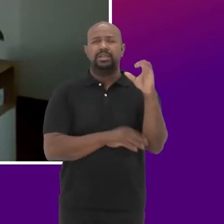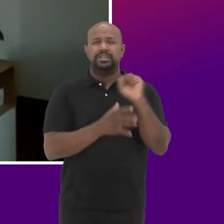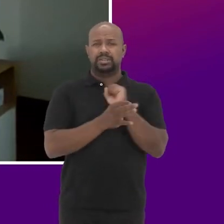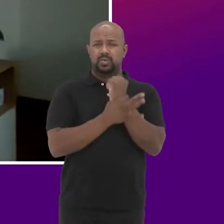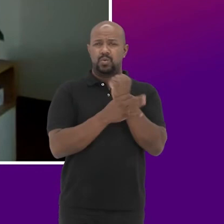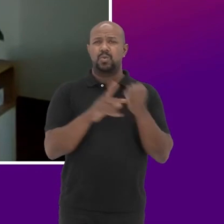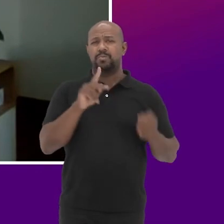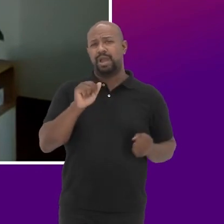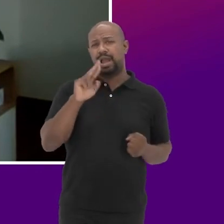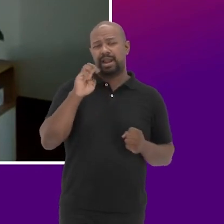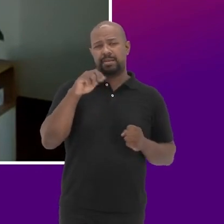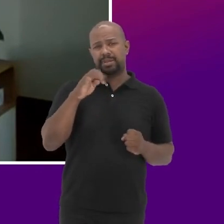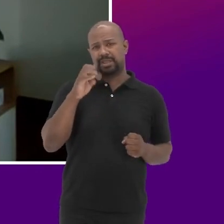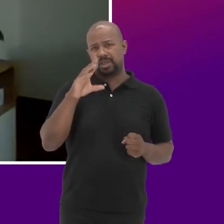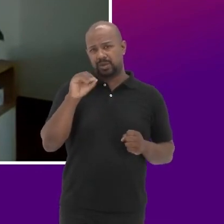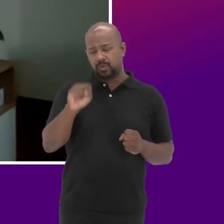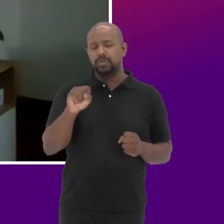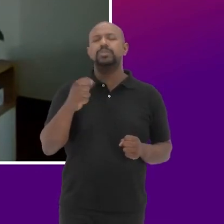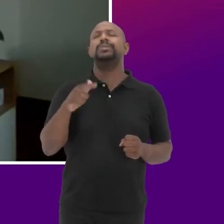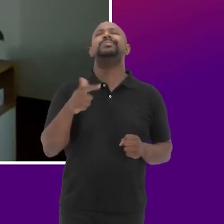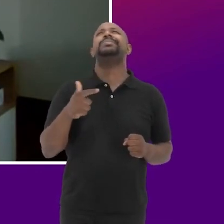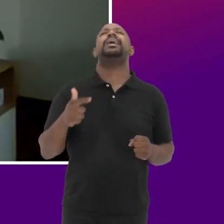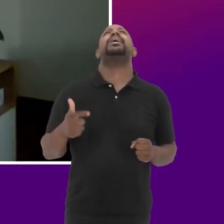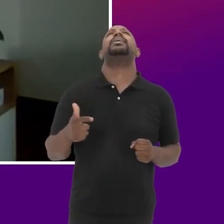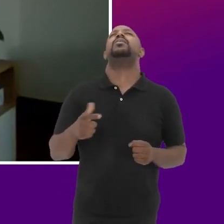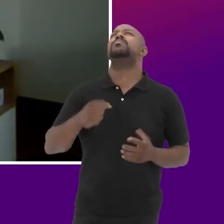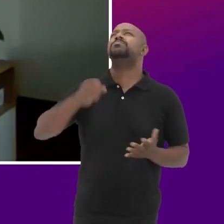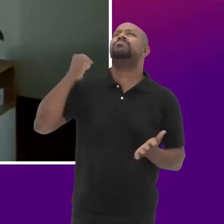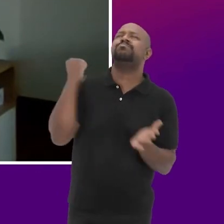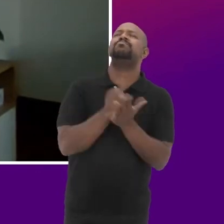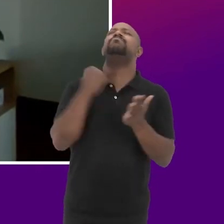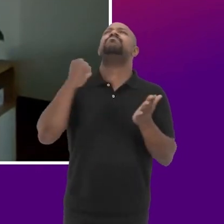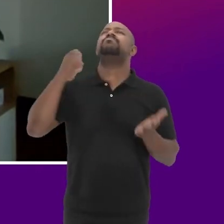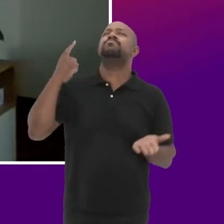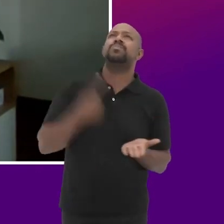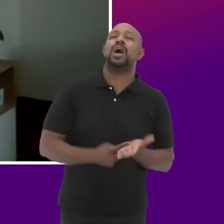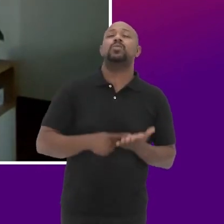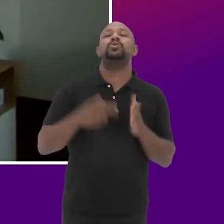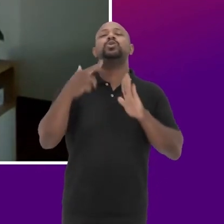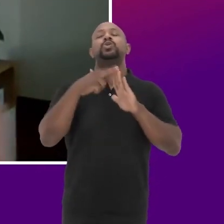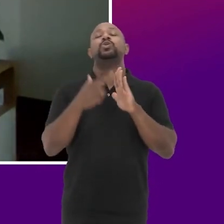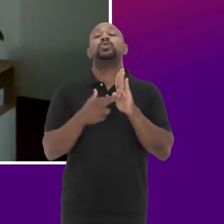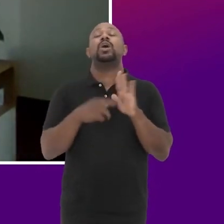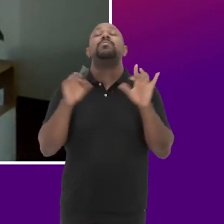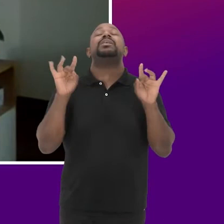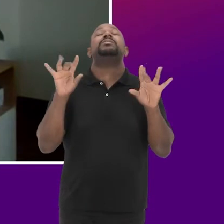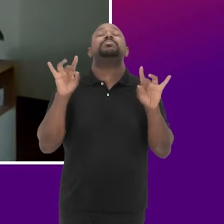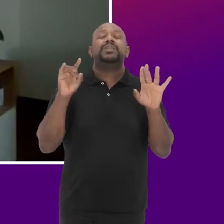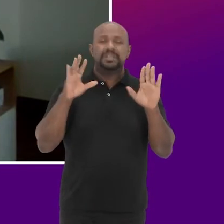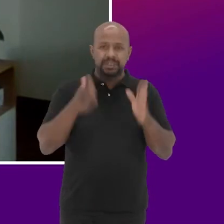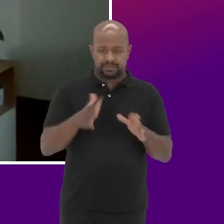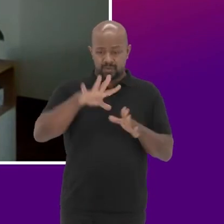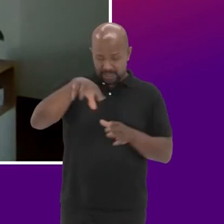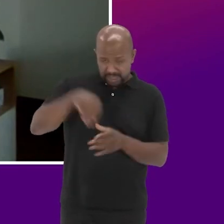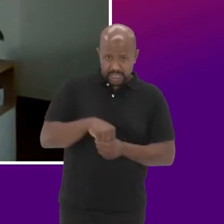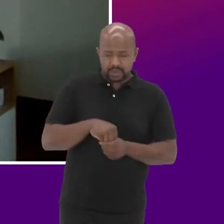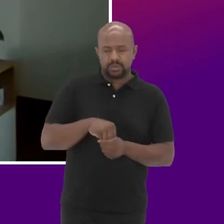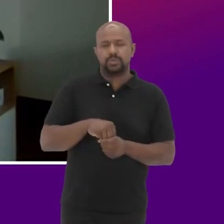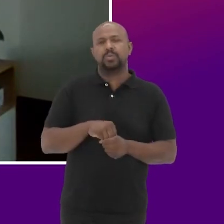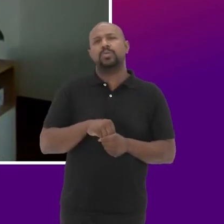os seguros paramétricos não têm um marco de normas específico